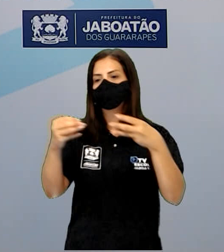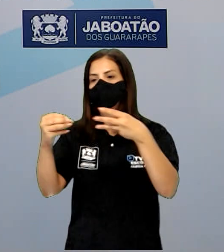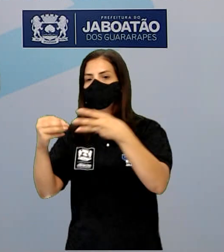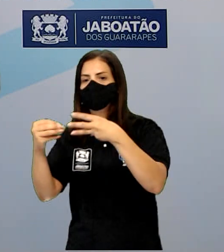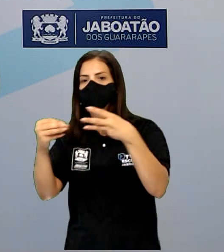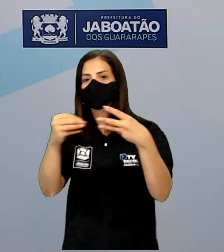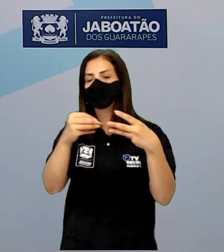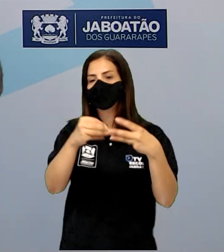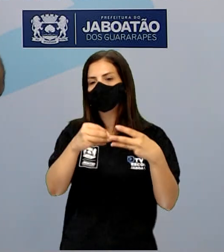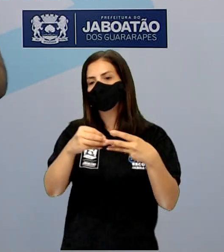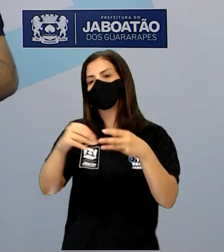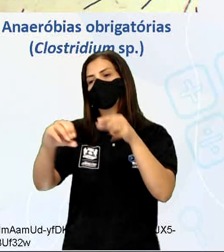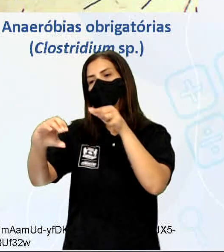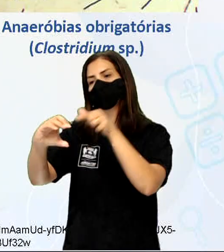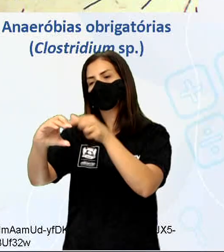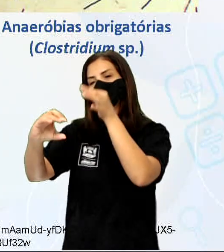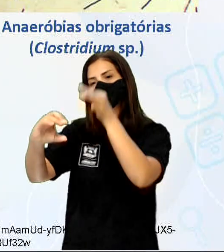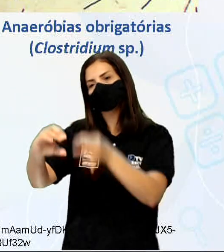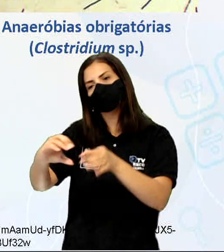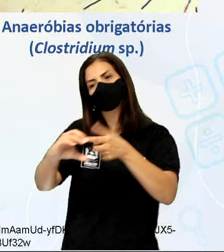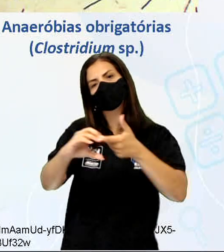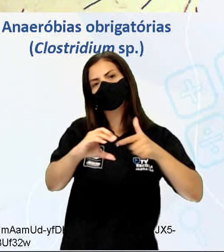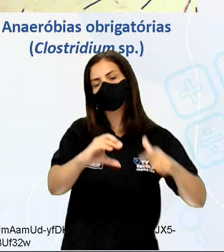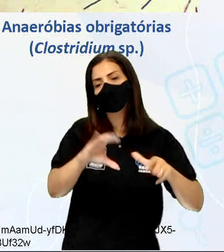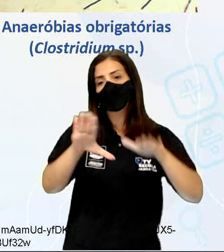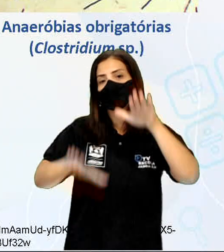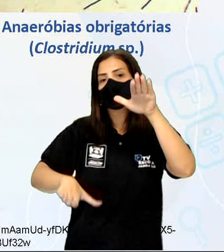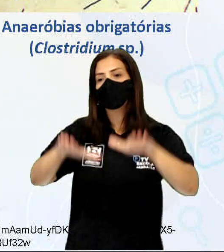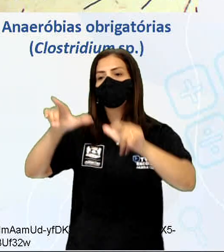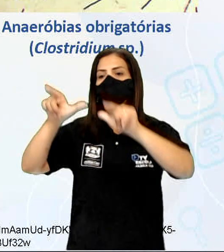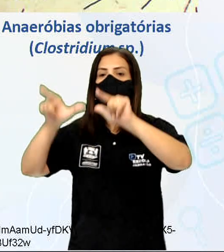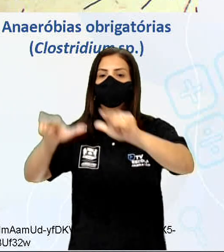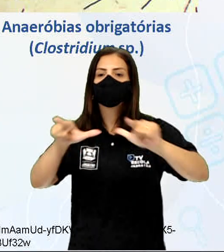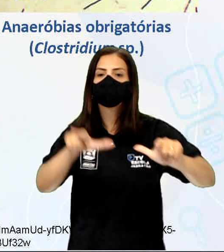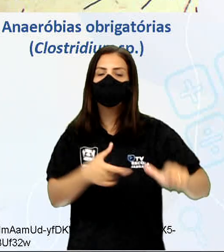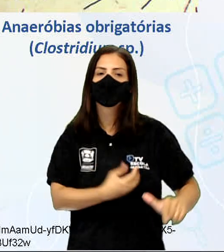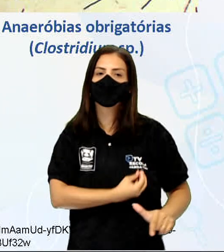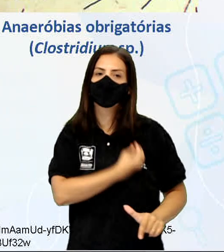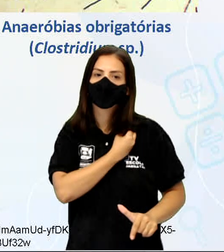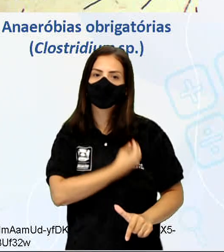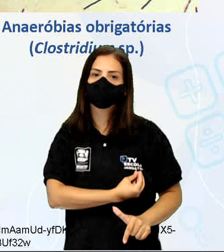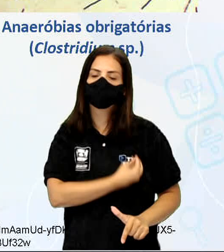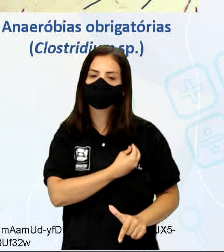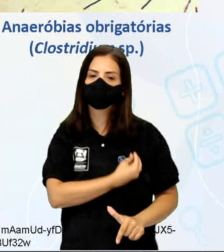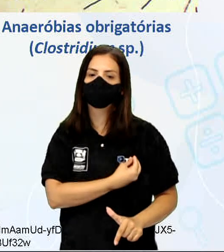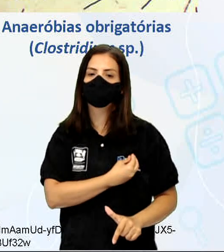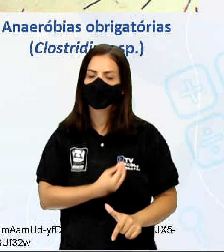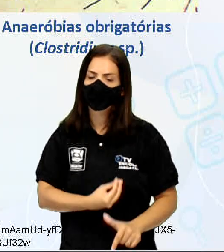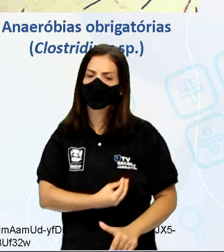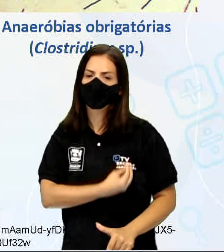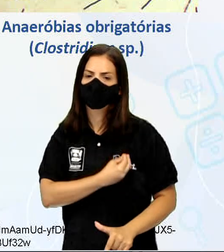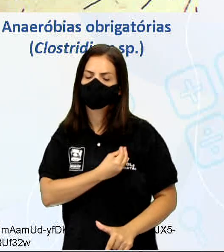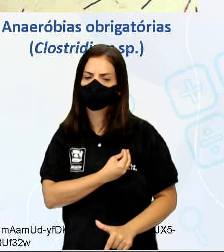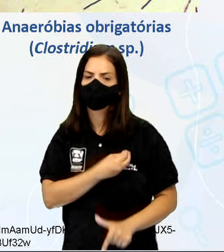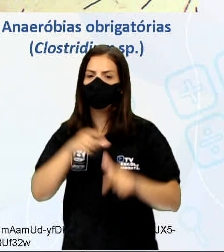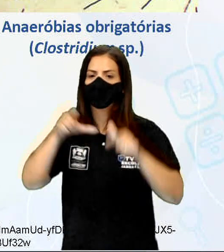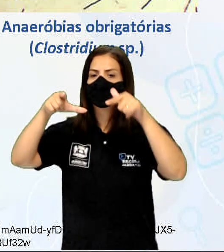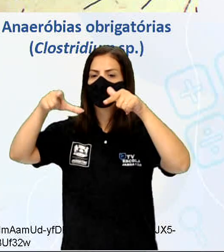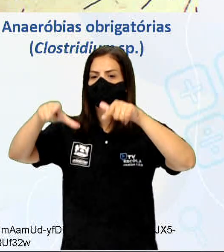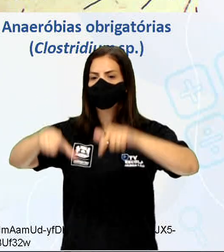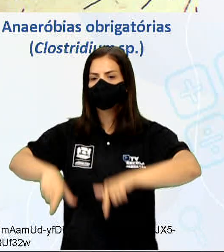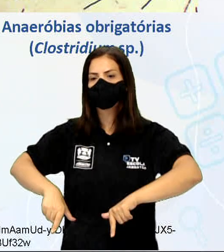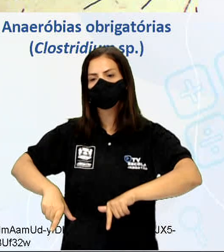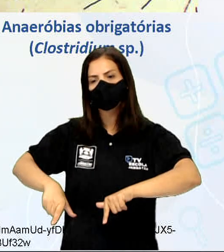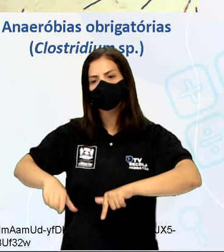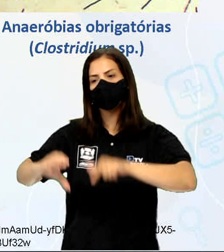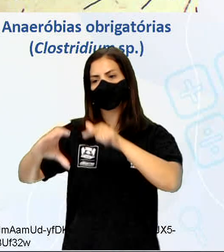respiração de acordo com o tipo de ambiente onde eles se encontram. Boa parte dos organismos eucariontes a gente vai saber que eles são aeróbicos,